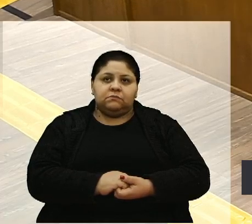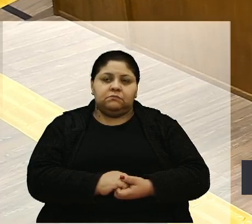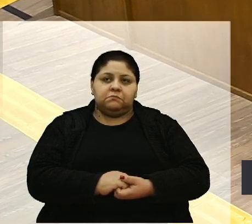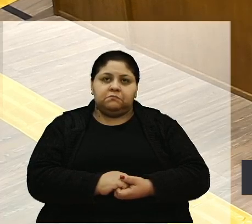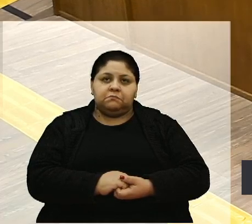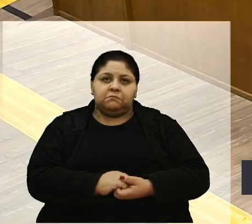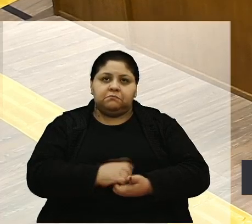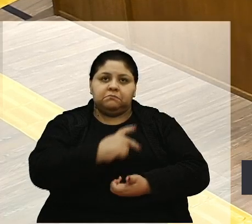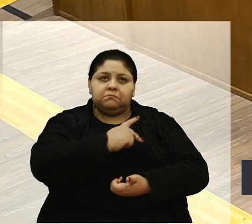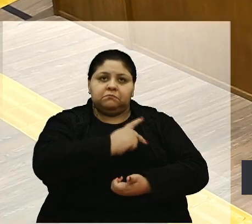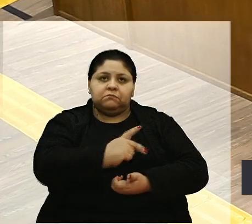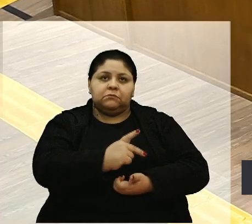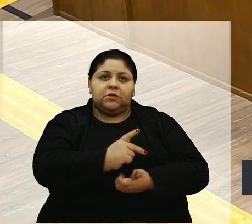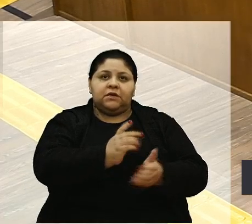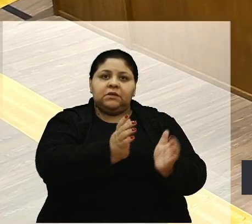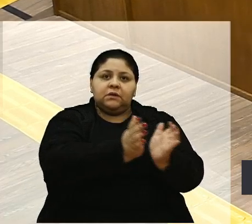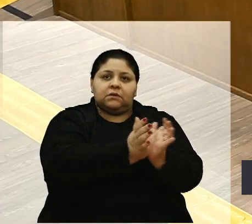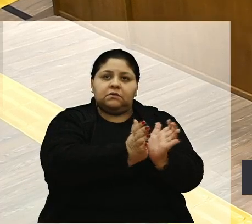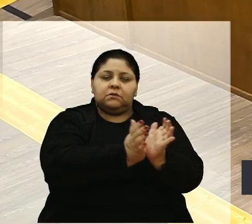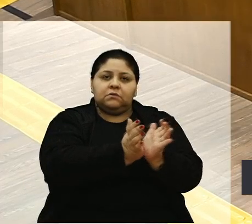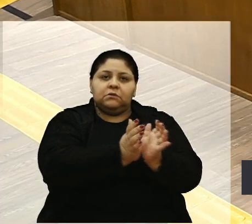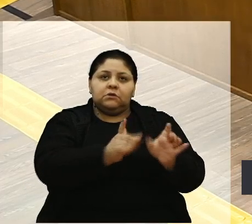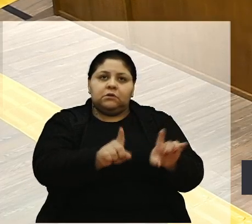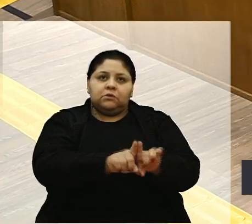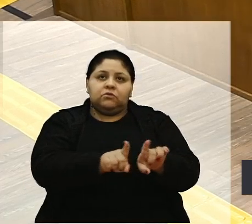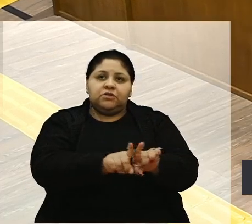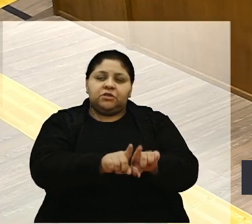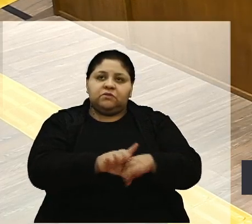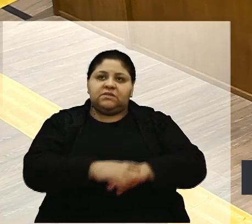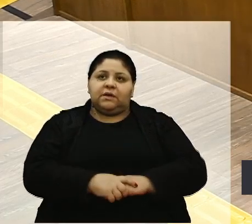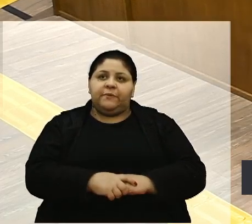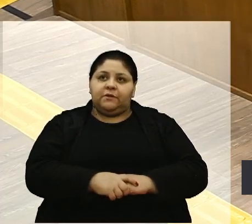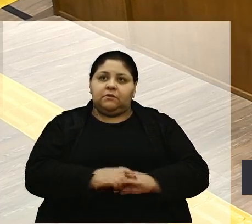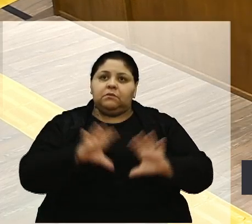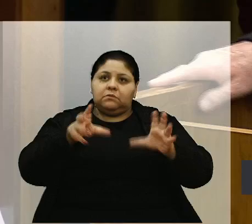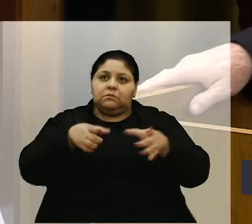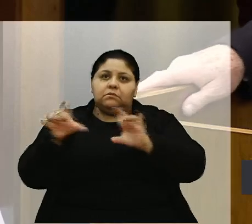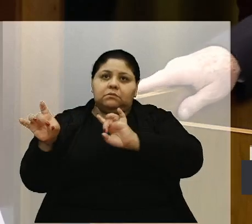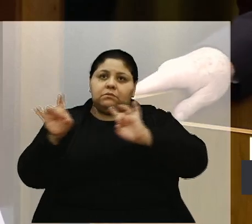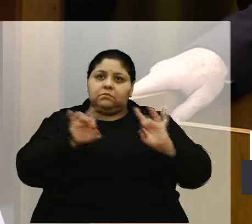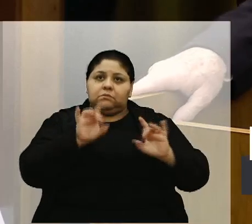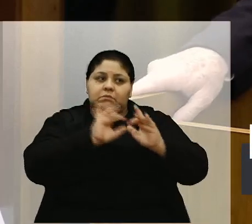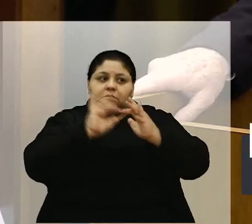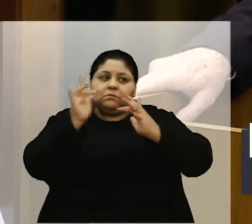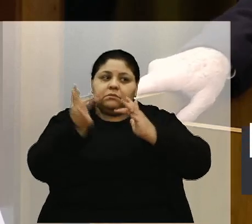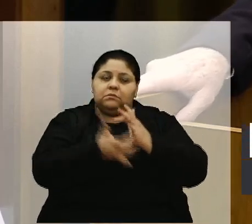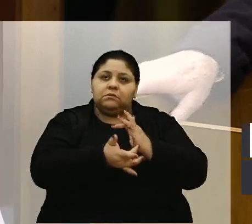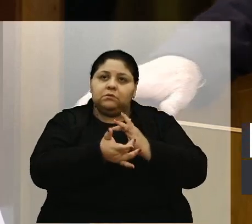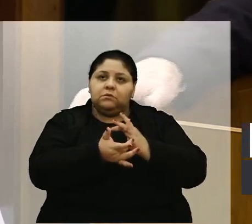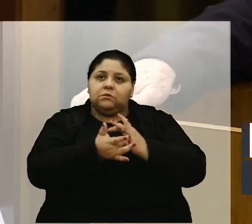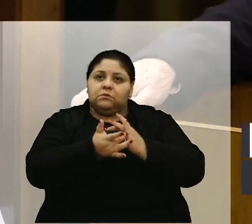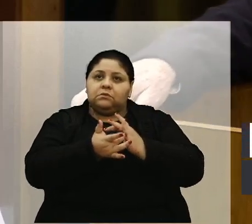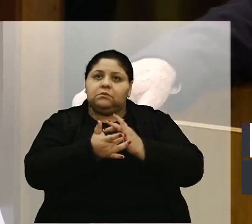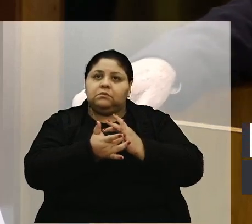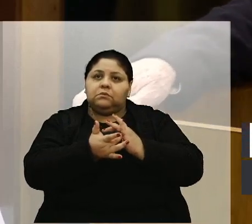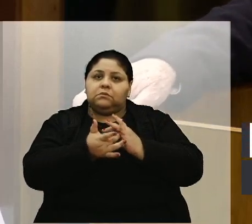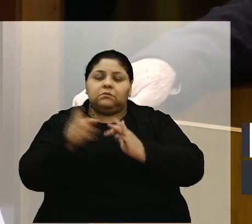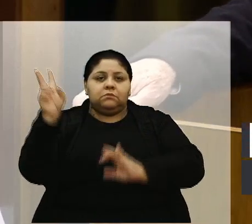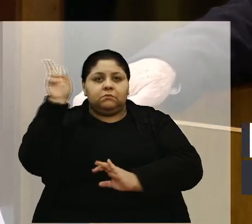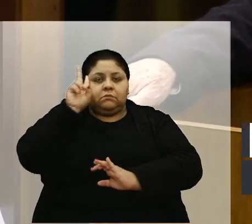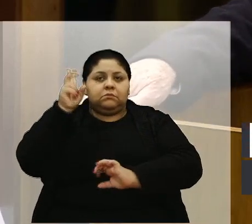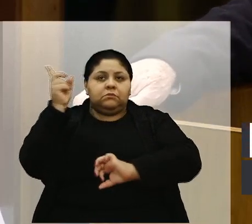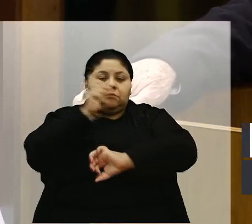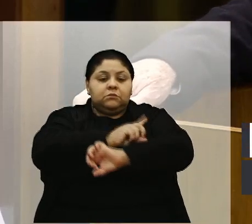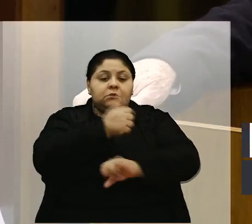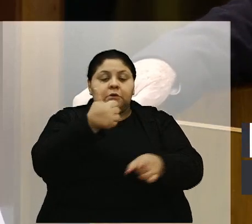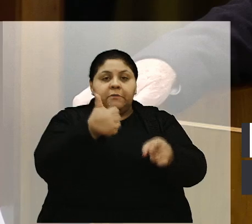Senhor presidente, caros colegas vereadores e a todos aqueles que nos acompanham pelas redes sociais, segunda-feira, dia